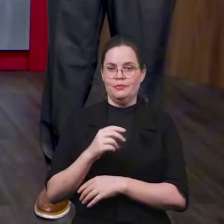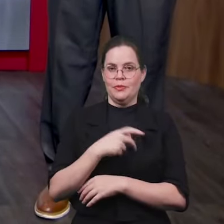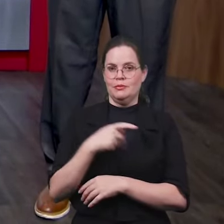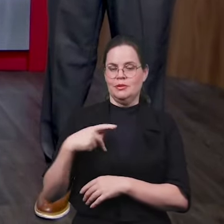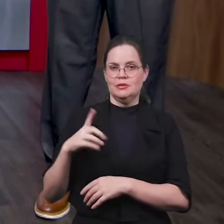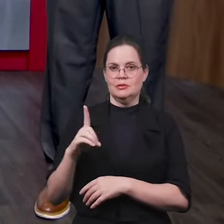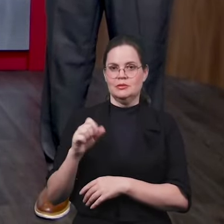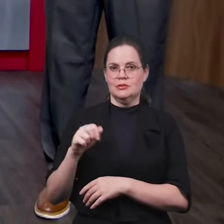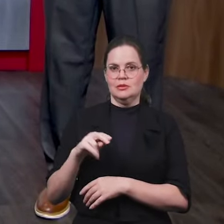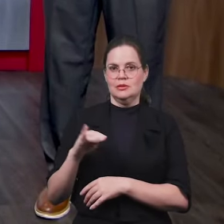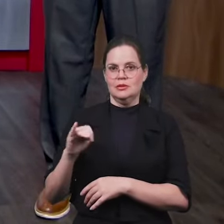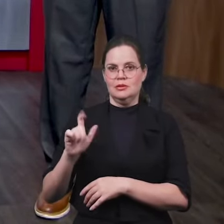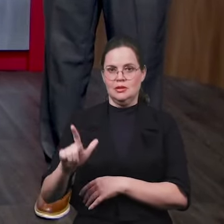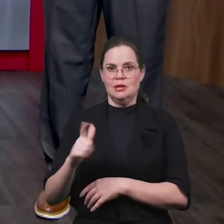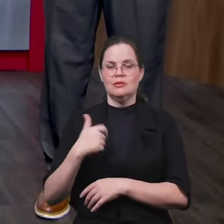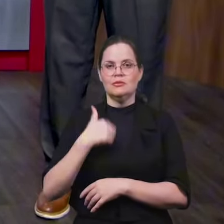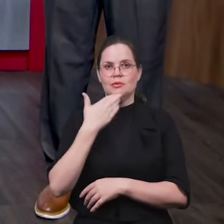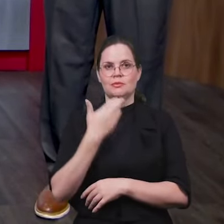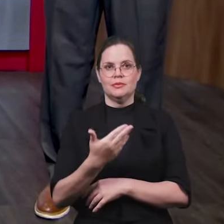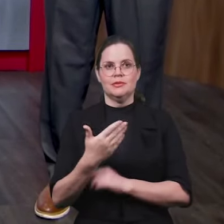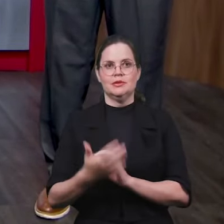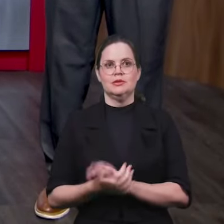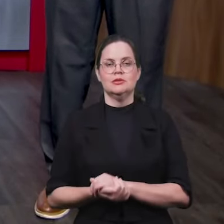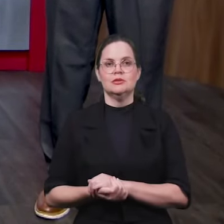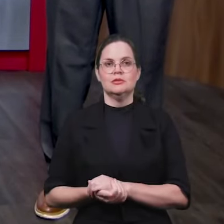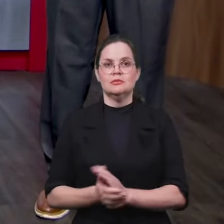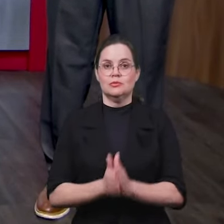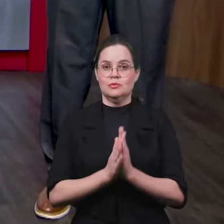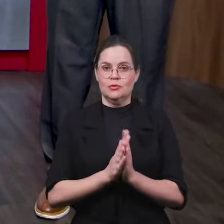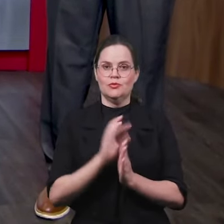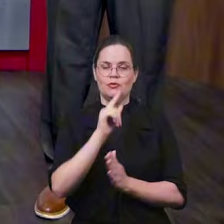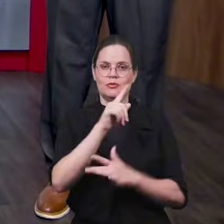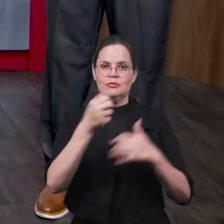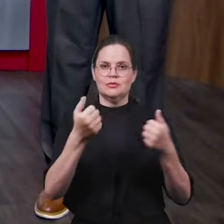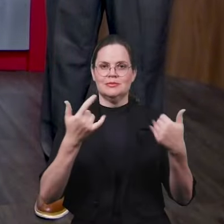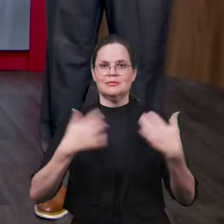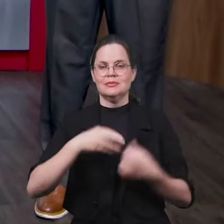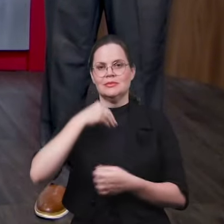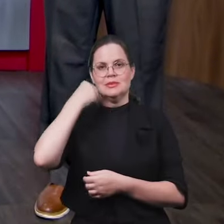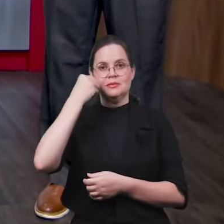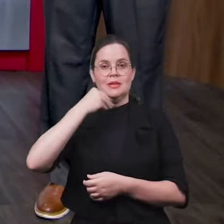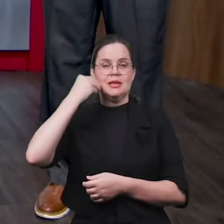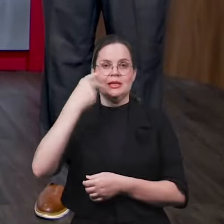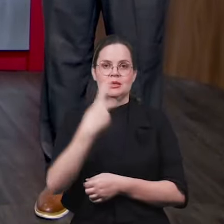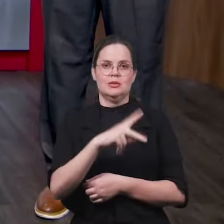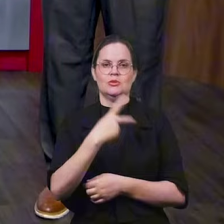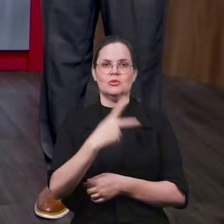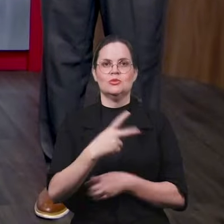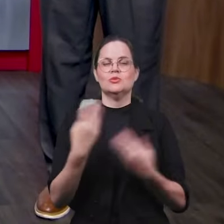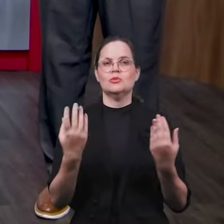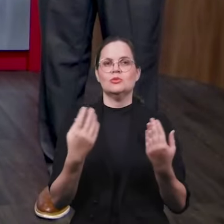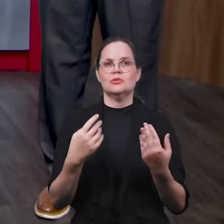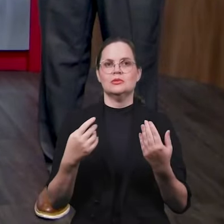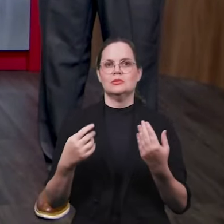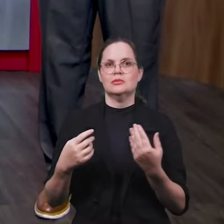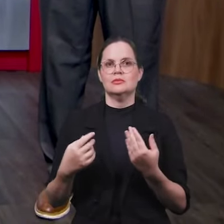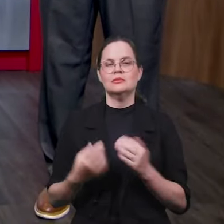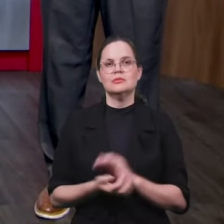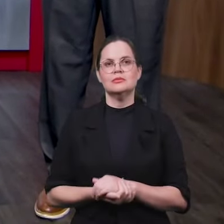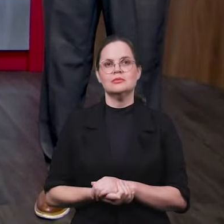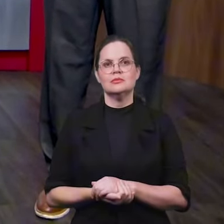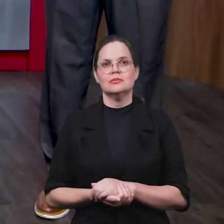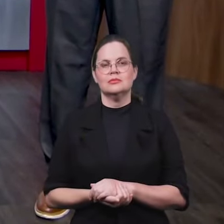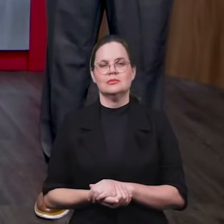Pastor Daniel, eu gostaria que você falasse dessa experiência em um